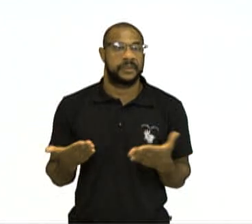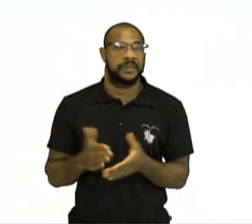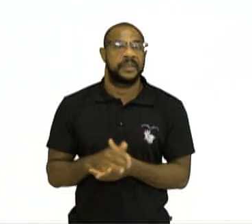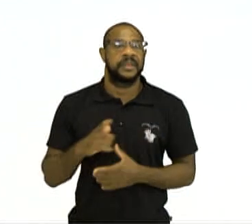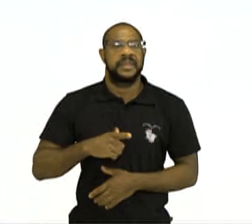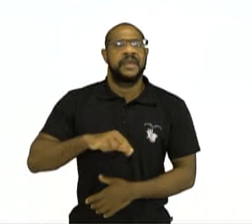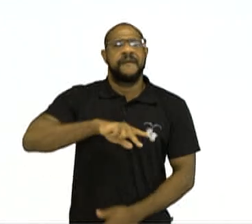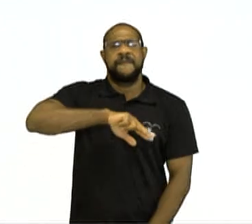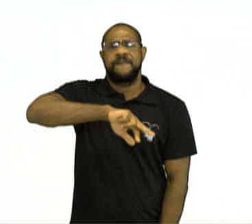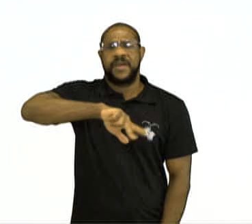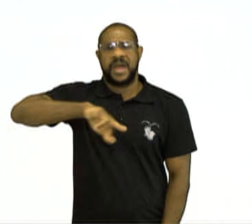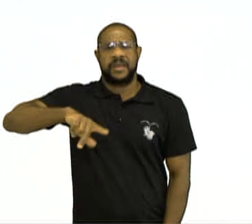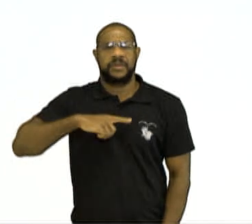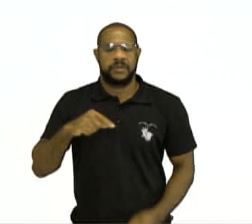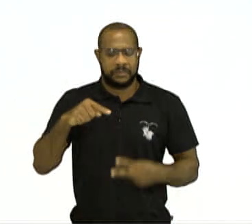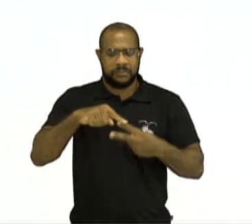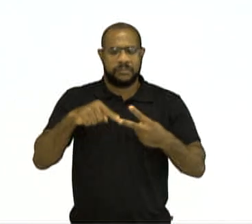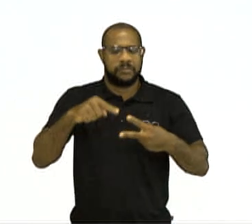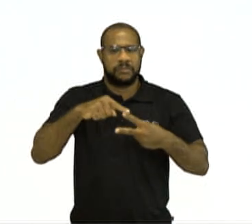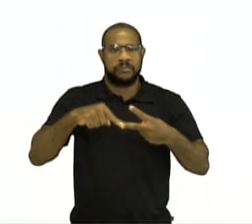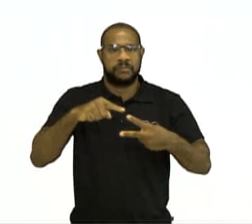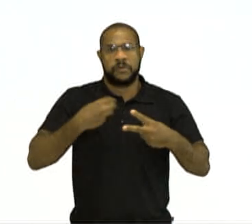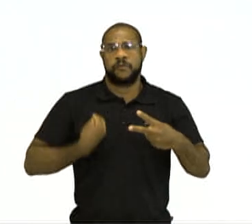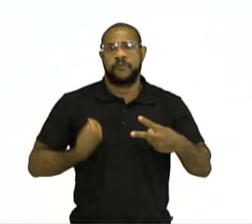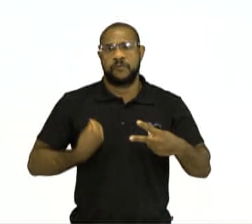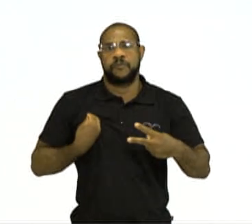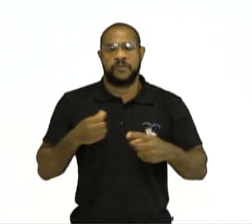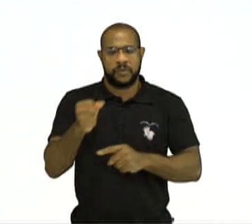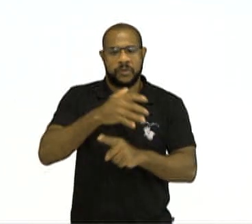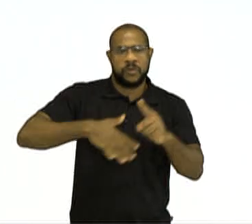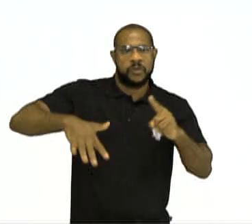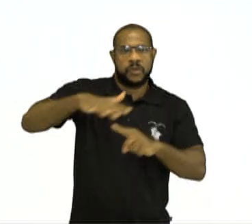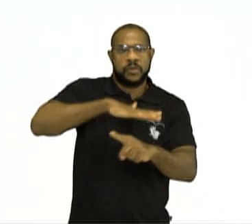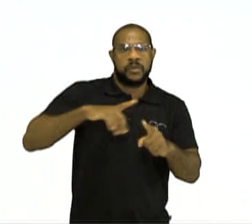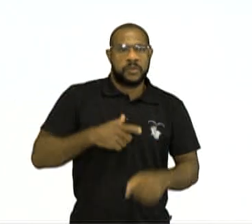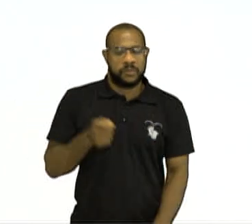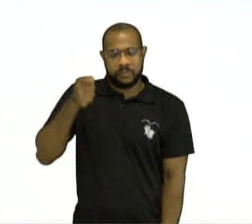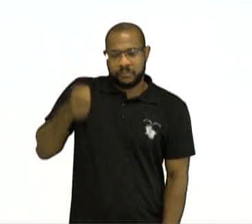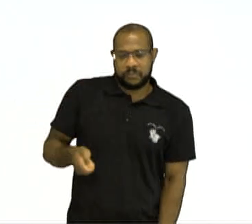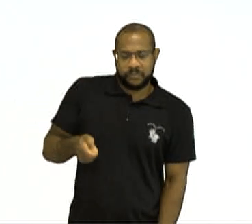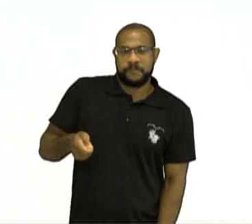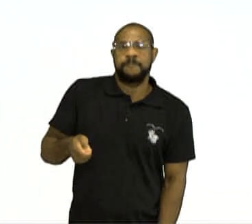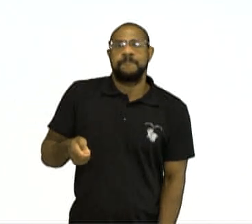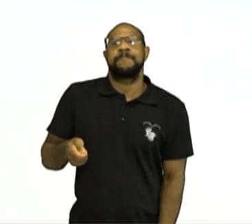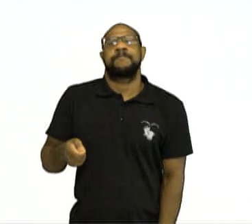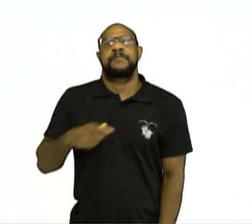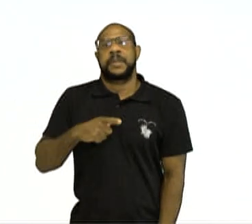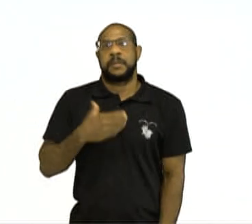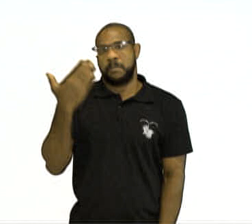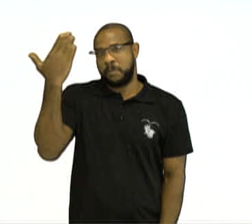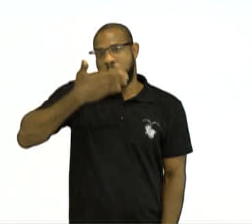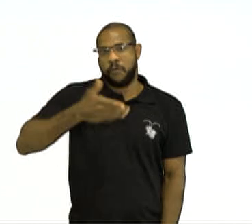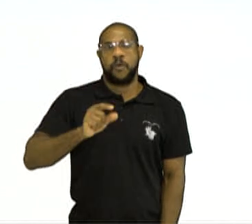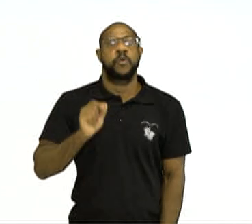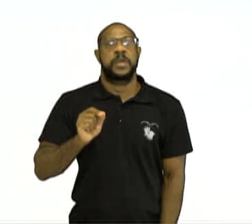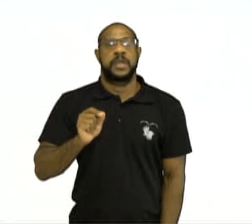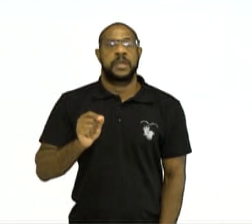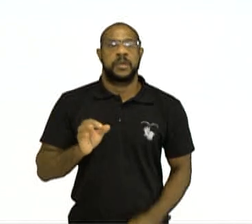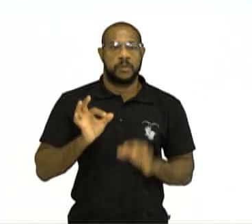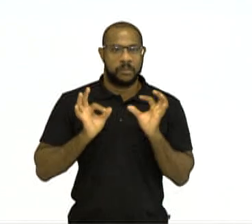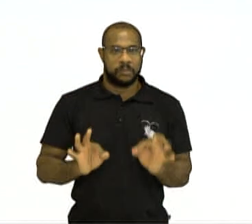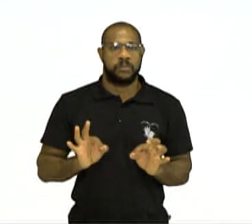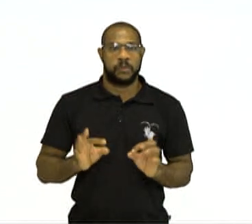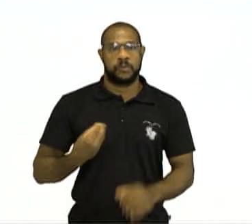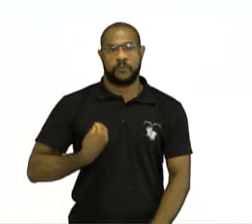enumeradas duas situações que exigem o convívio social, bem como uma autoridade no assunto para comprovar o que se afirma sobre